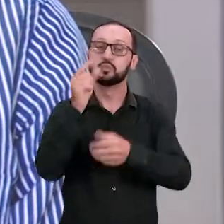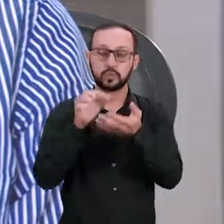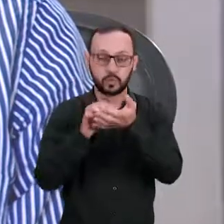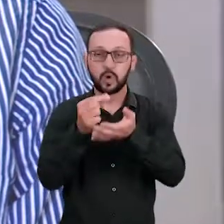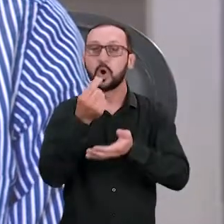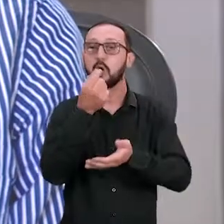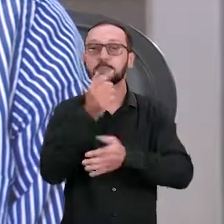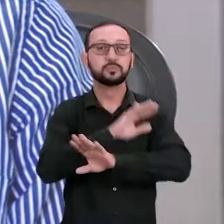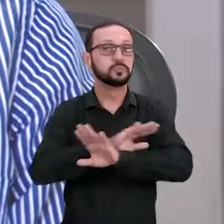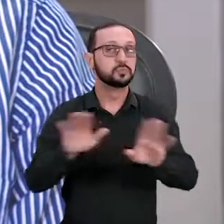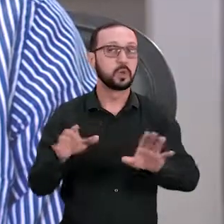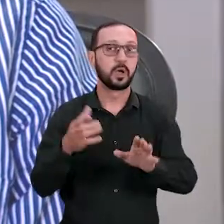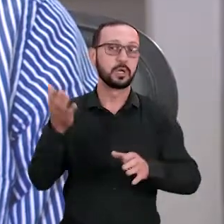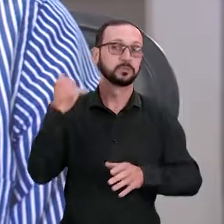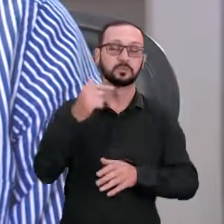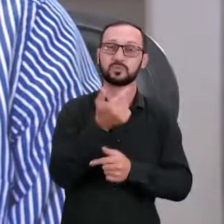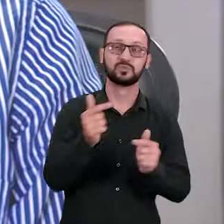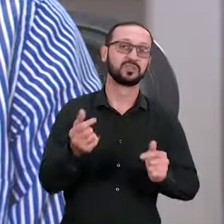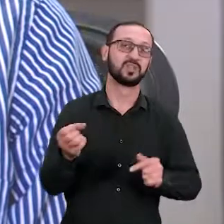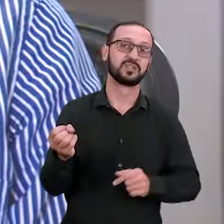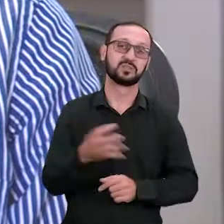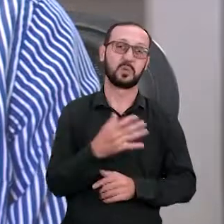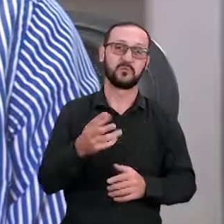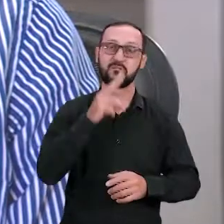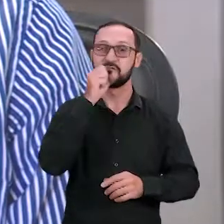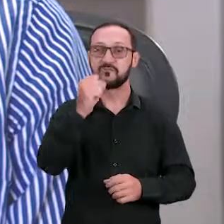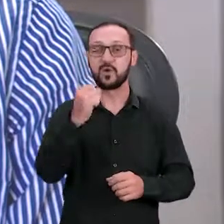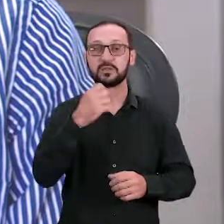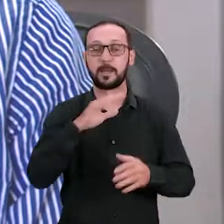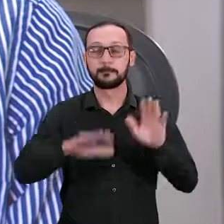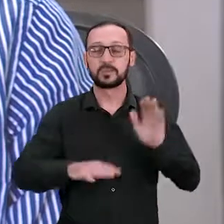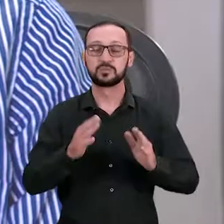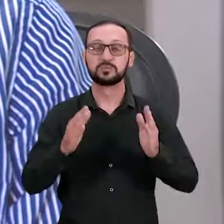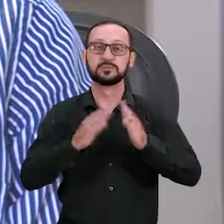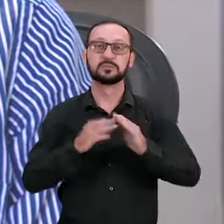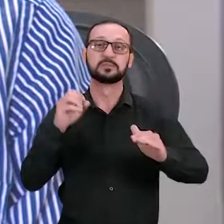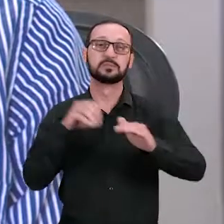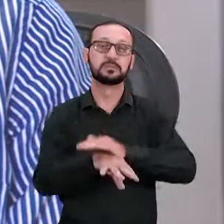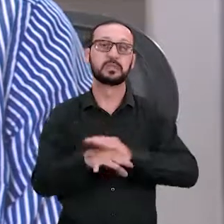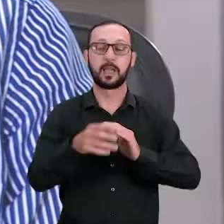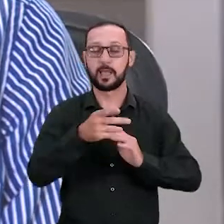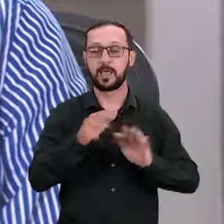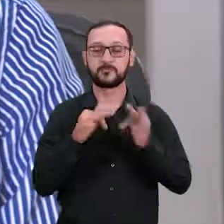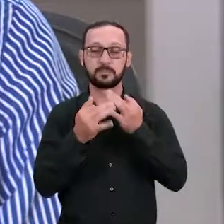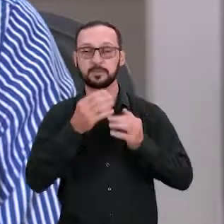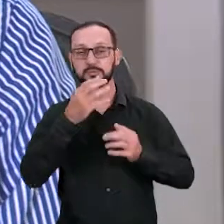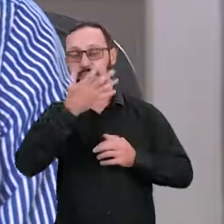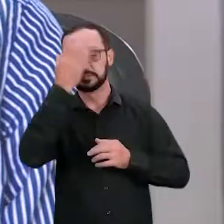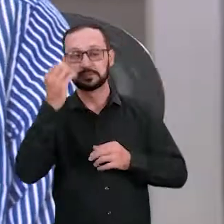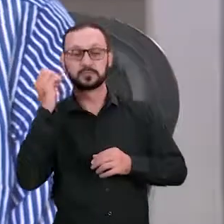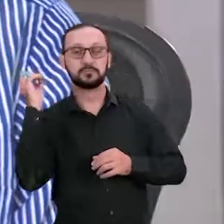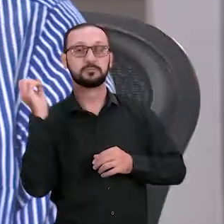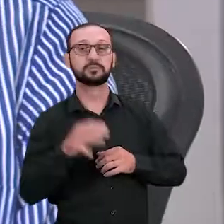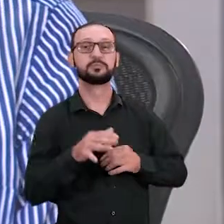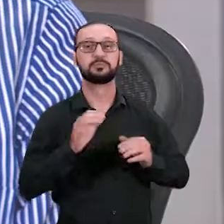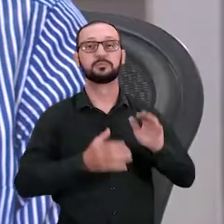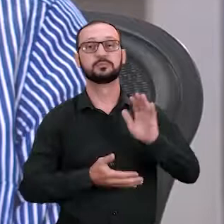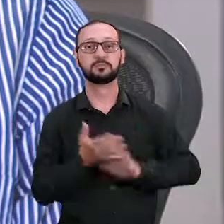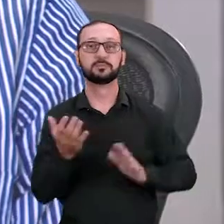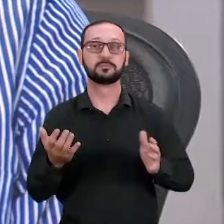antigamente não tinha essas drogas modernas, então a pessoa era internada, praticamente esquecida pelos familiares